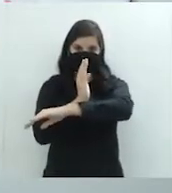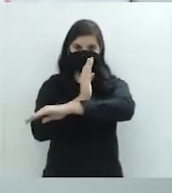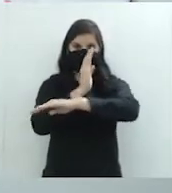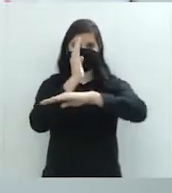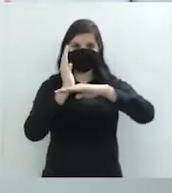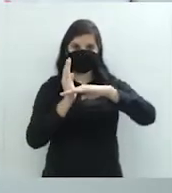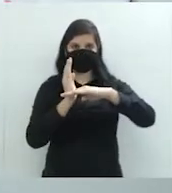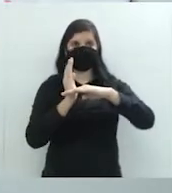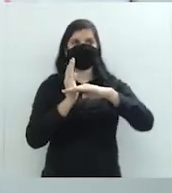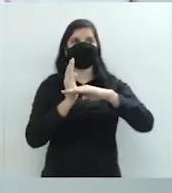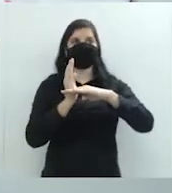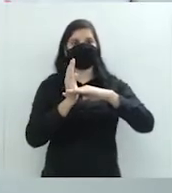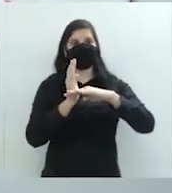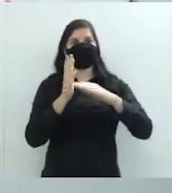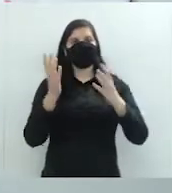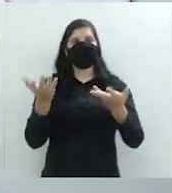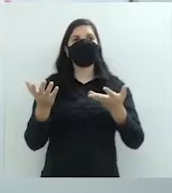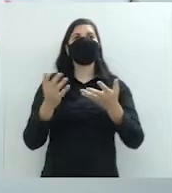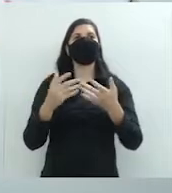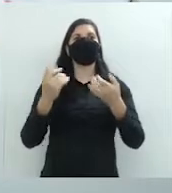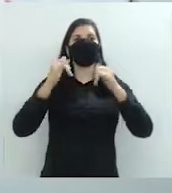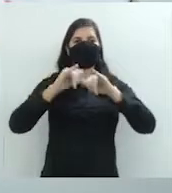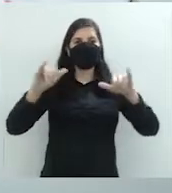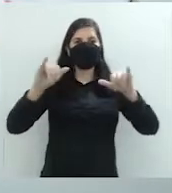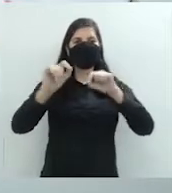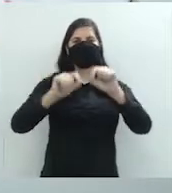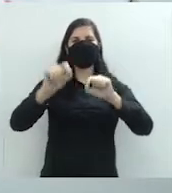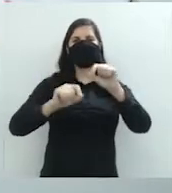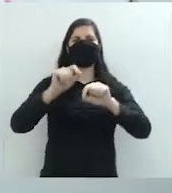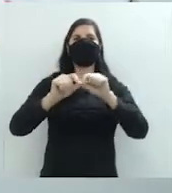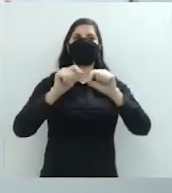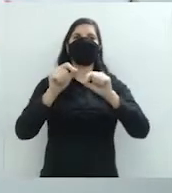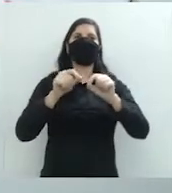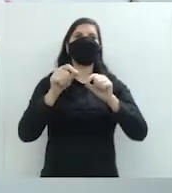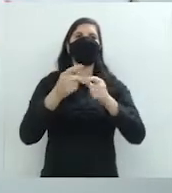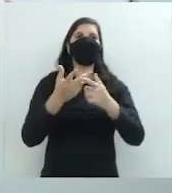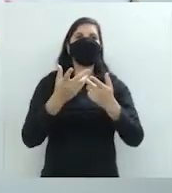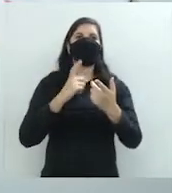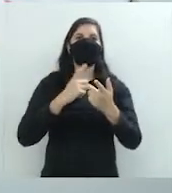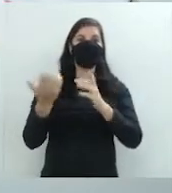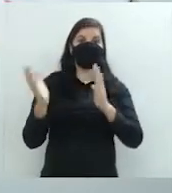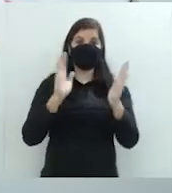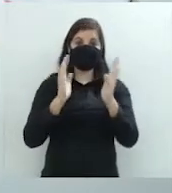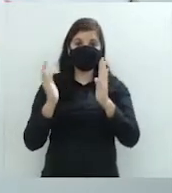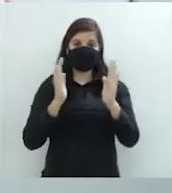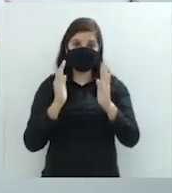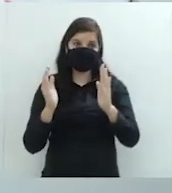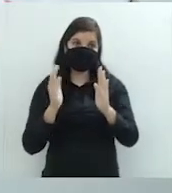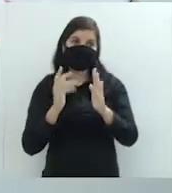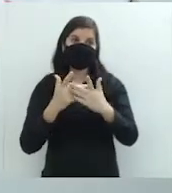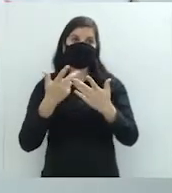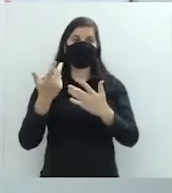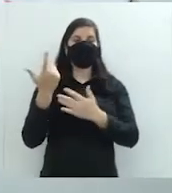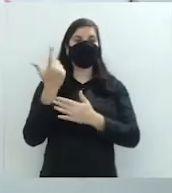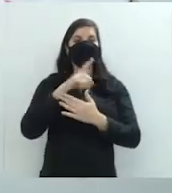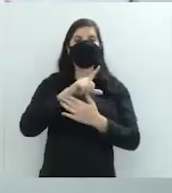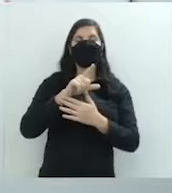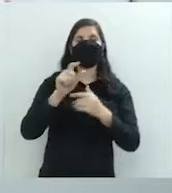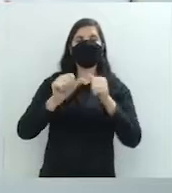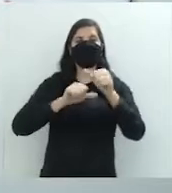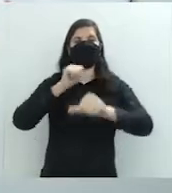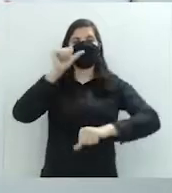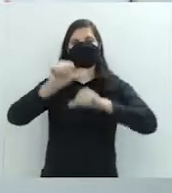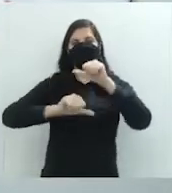Idade Contemporânea. Então, podemos afirmar seguramente que esse período foi considerado